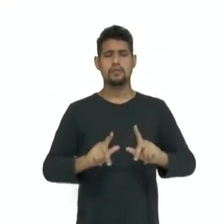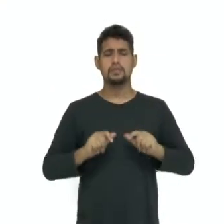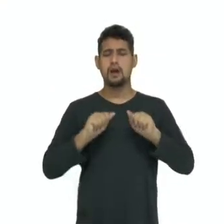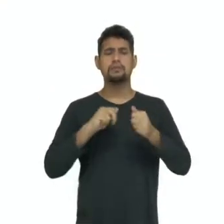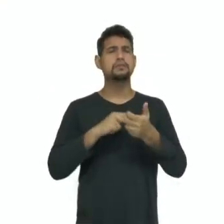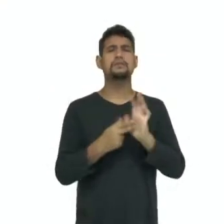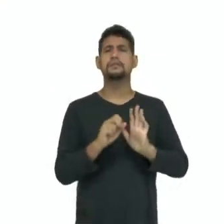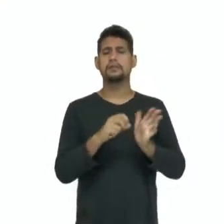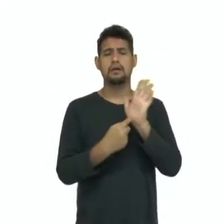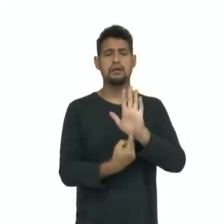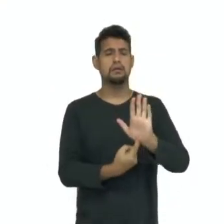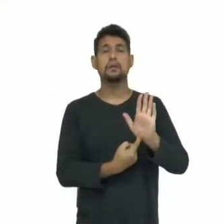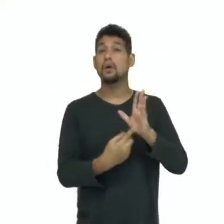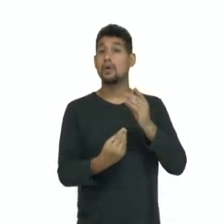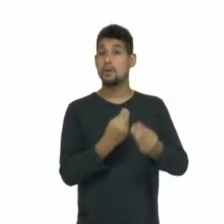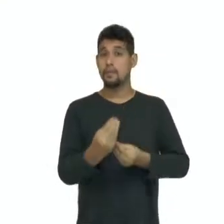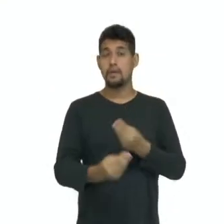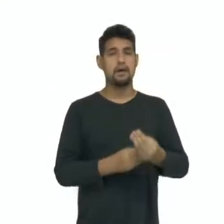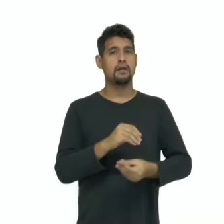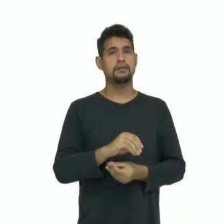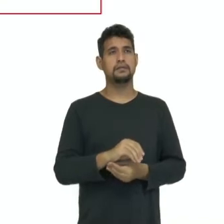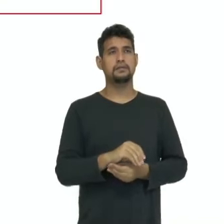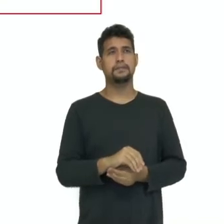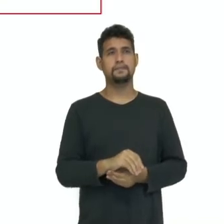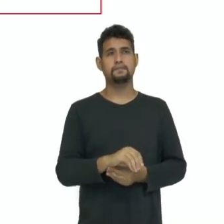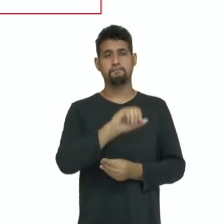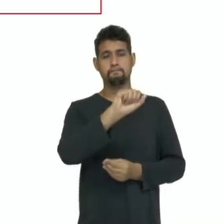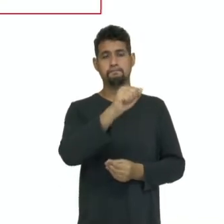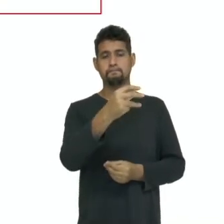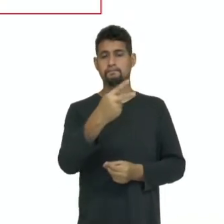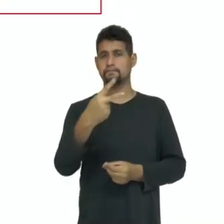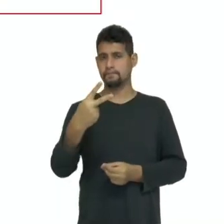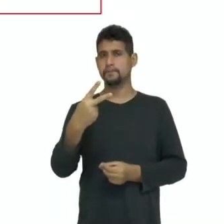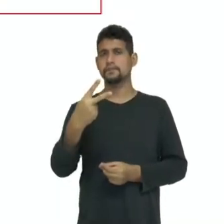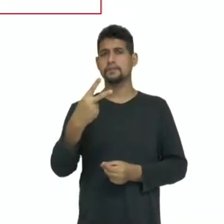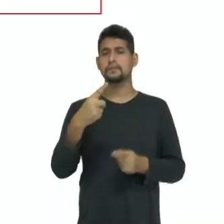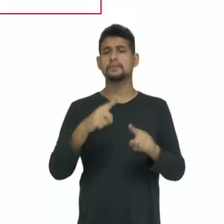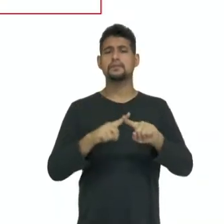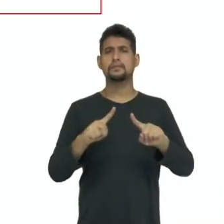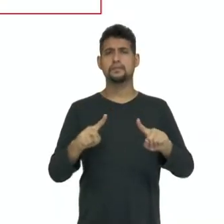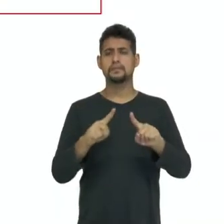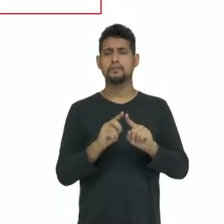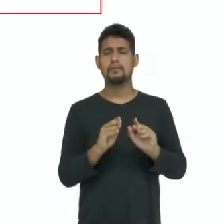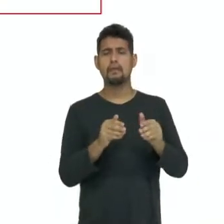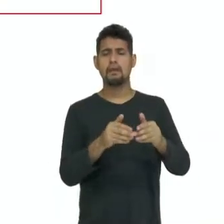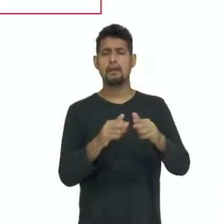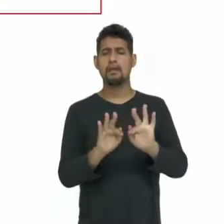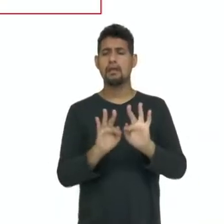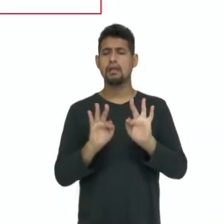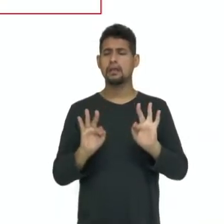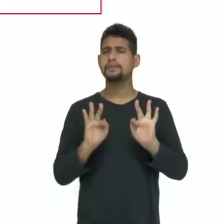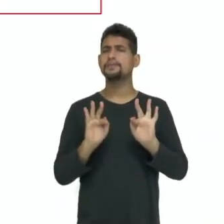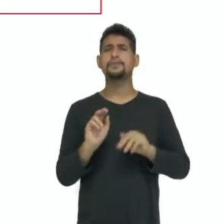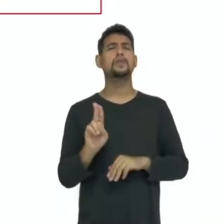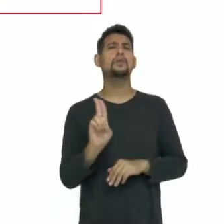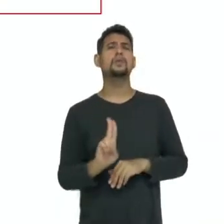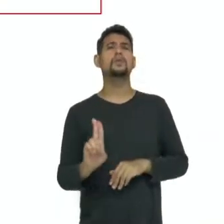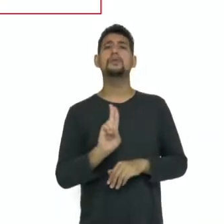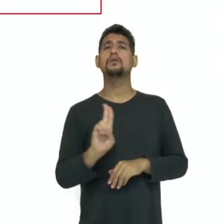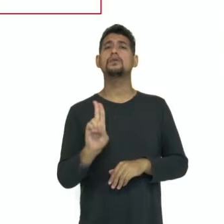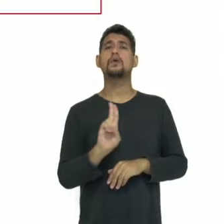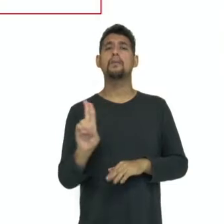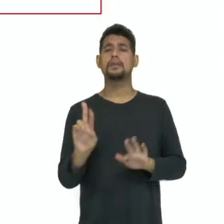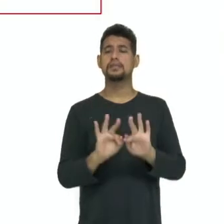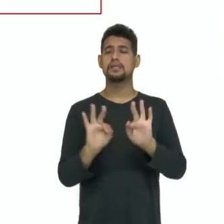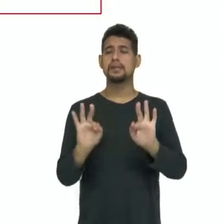é indicado por A32. Dentro desse arranjo simples, é chamado simples